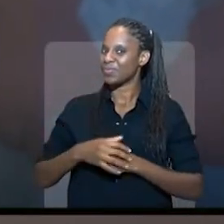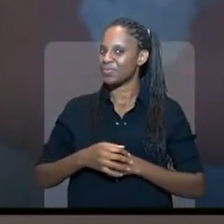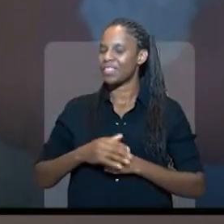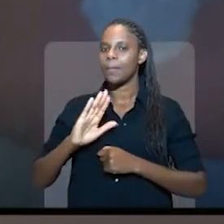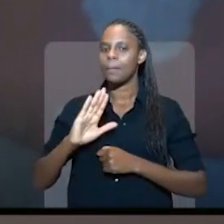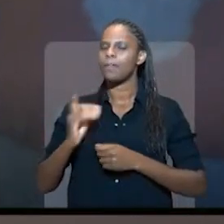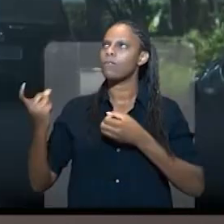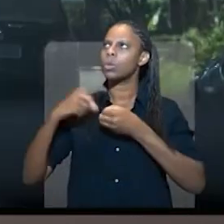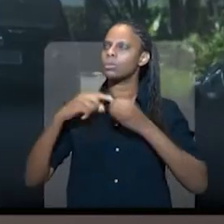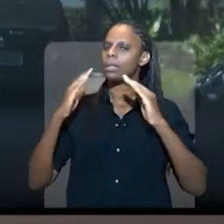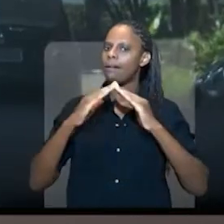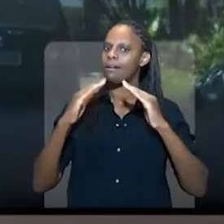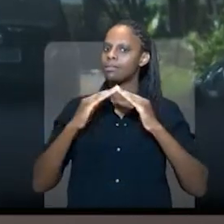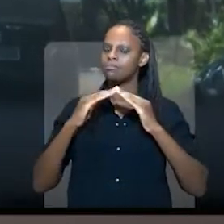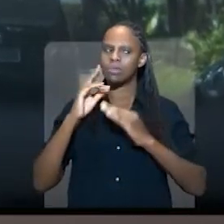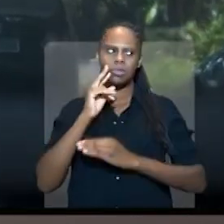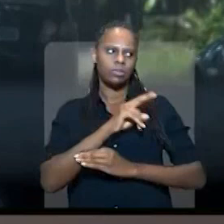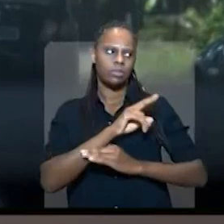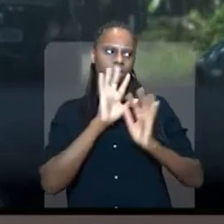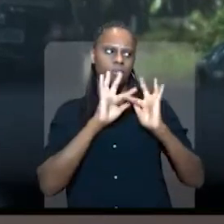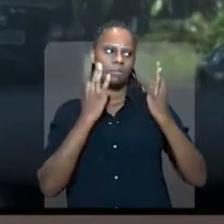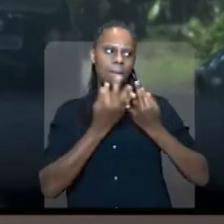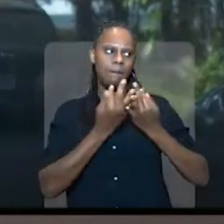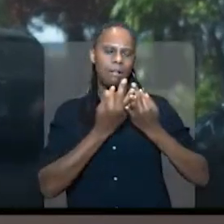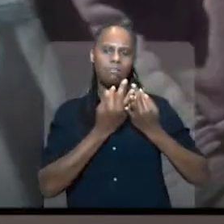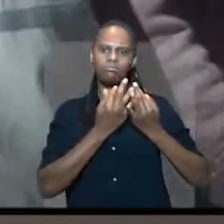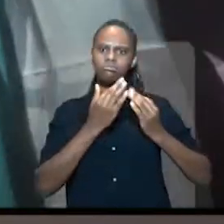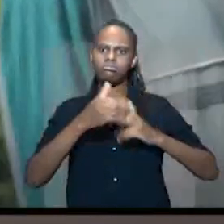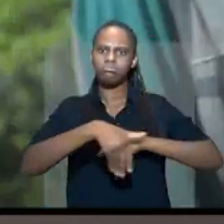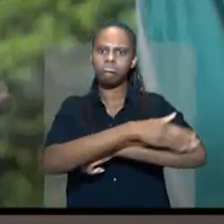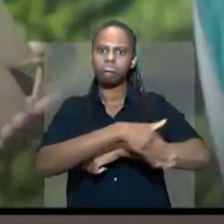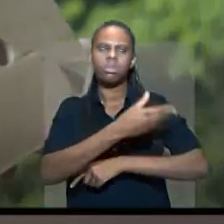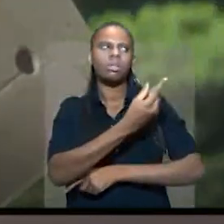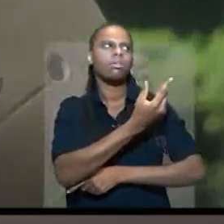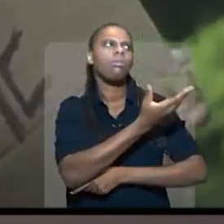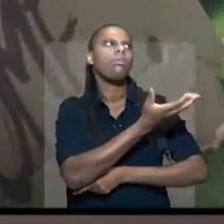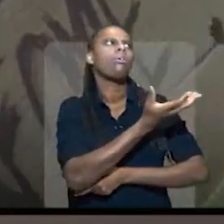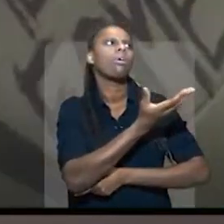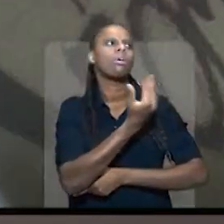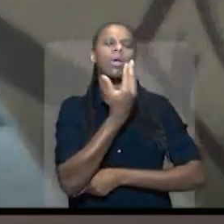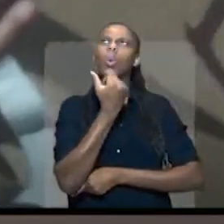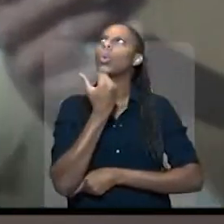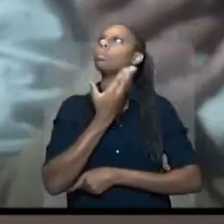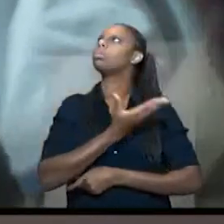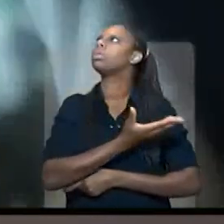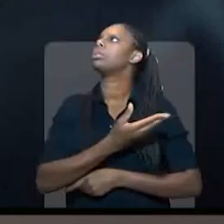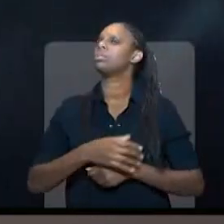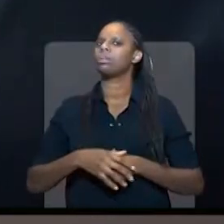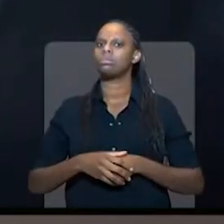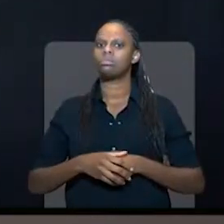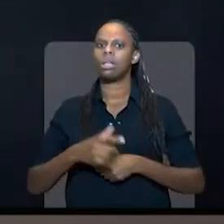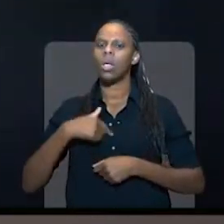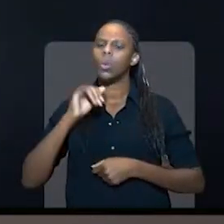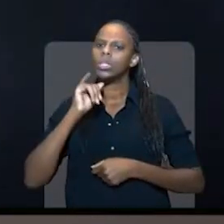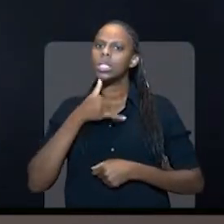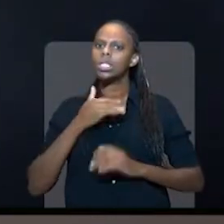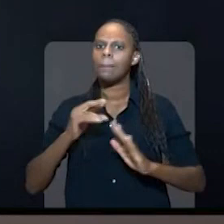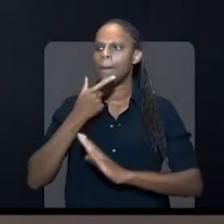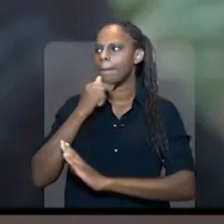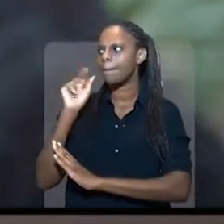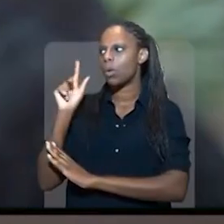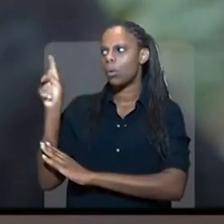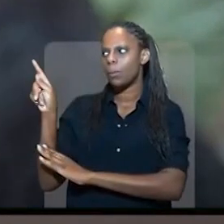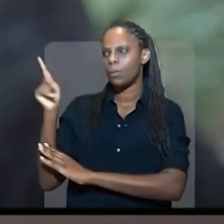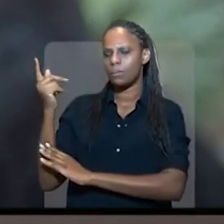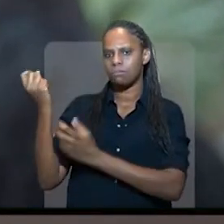muito bom. Mas quando a gente voltou para casa, eu vi uma família que morava na rua e eles estavam pedindo comida. Eu